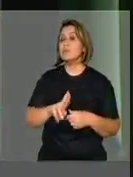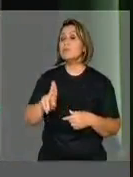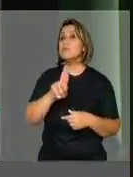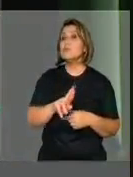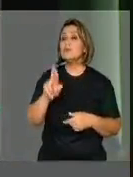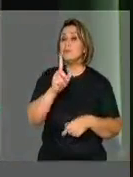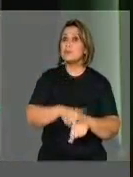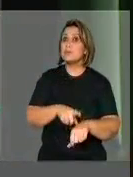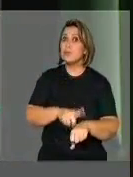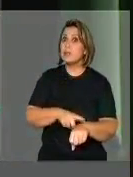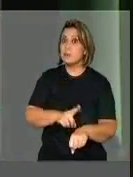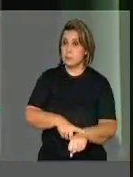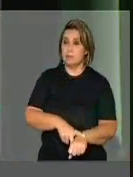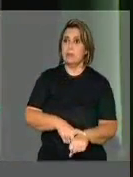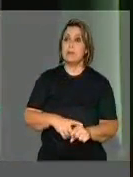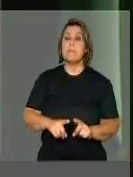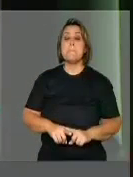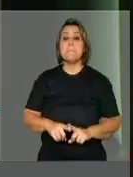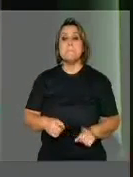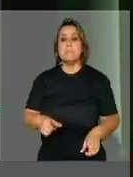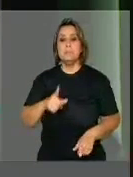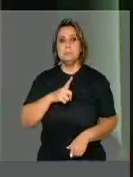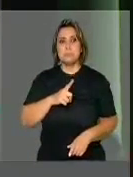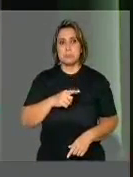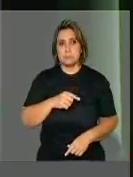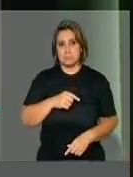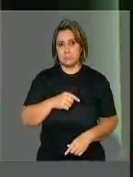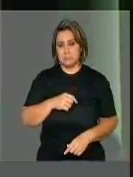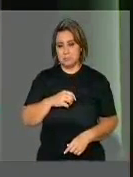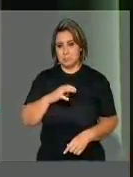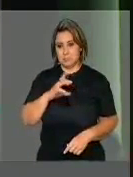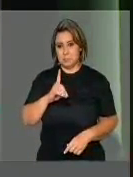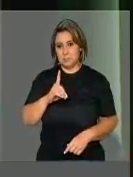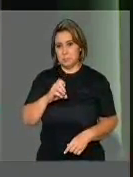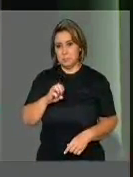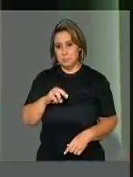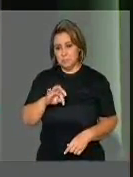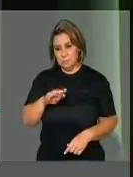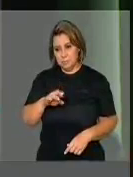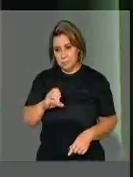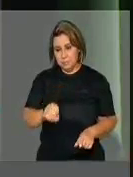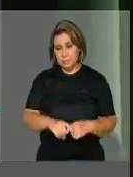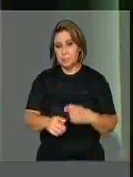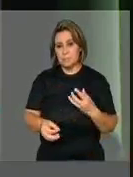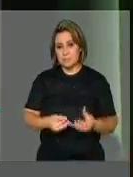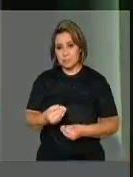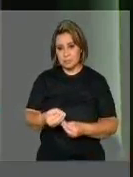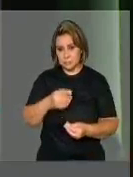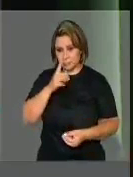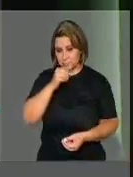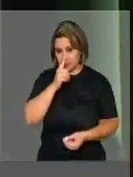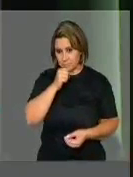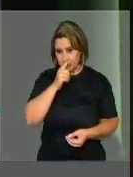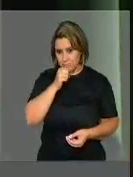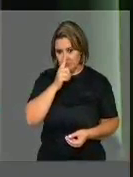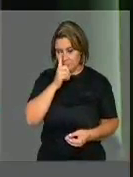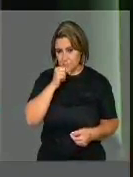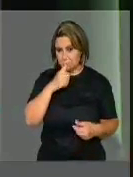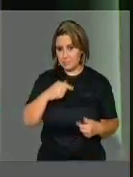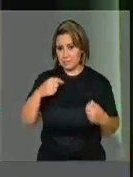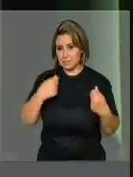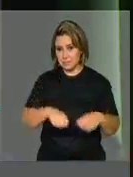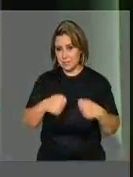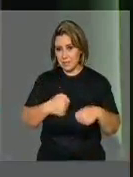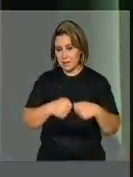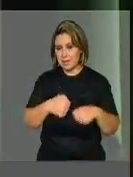imediato, mas em termos domésticos e como água necessária